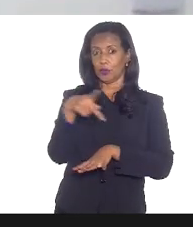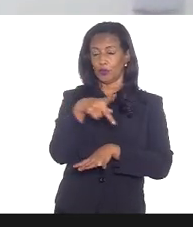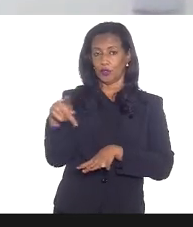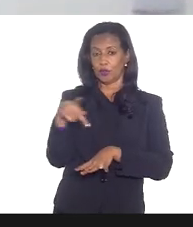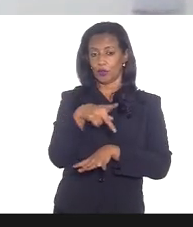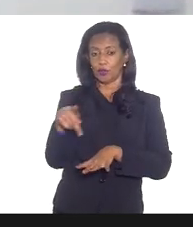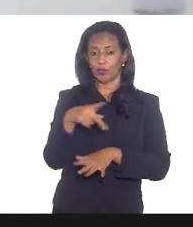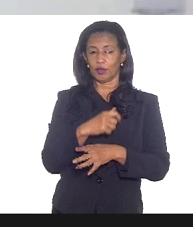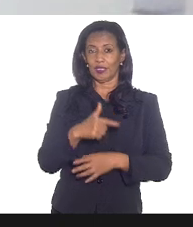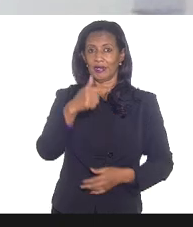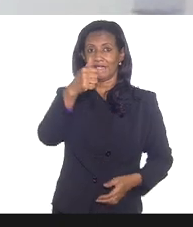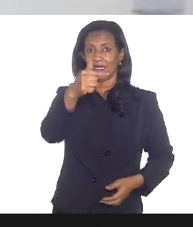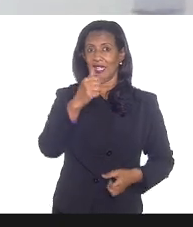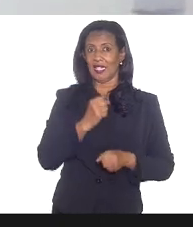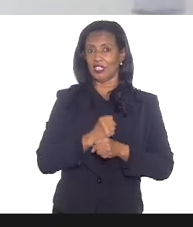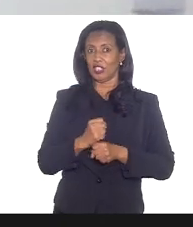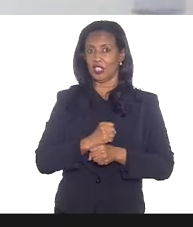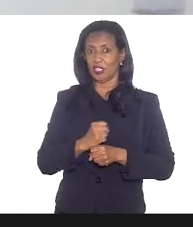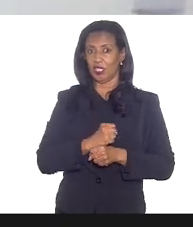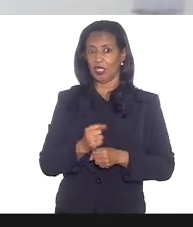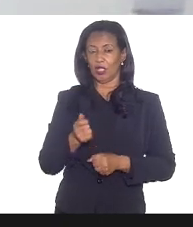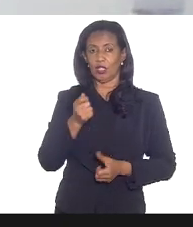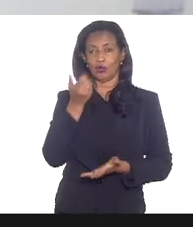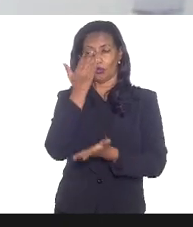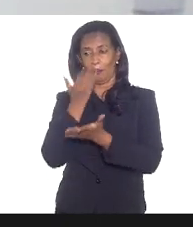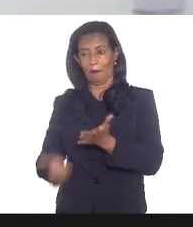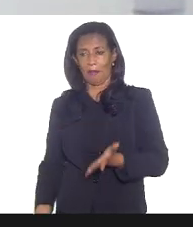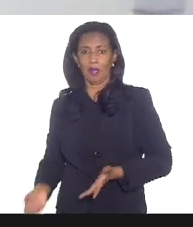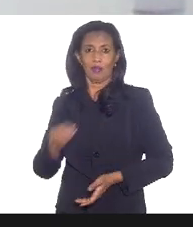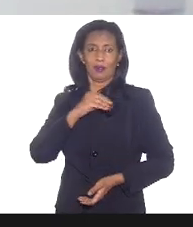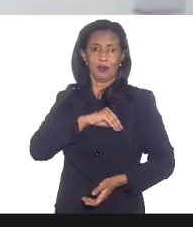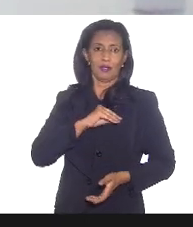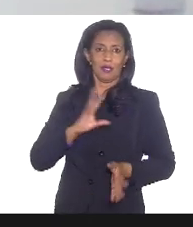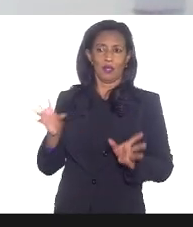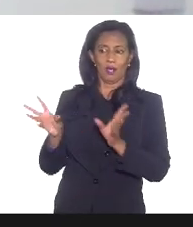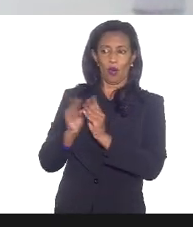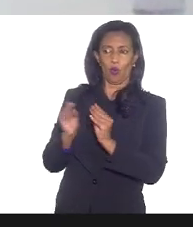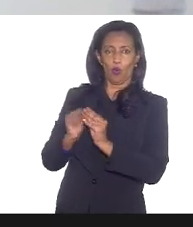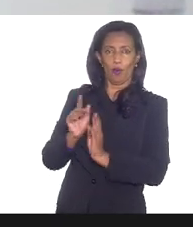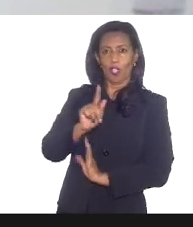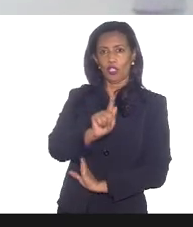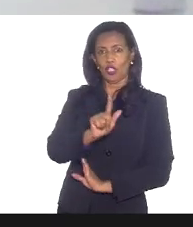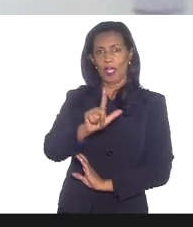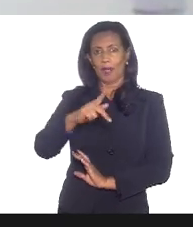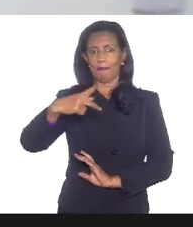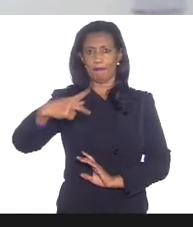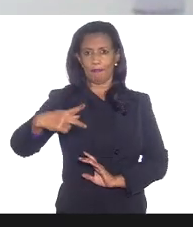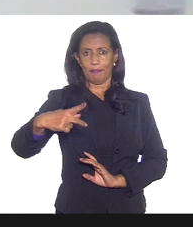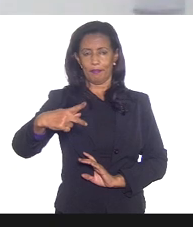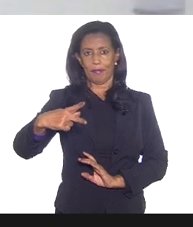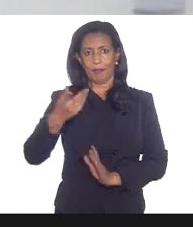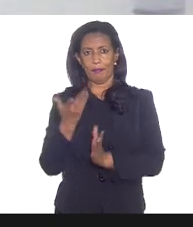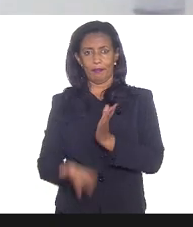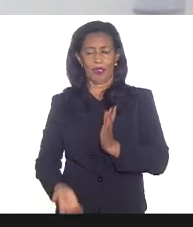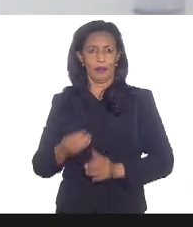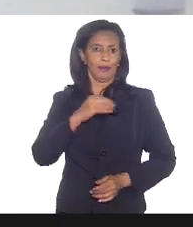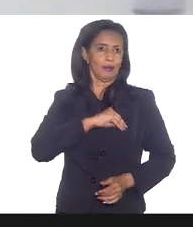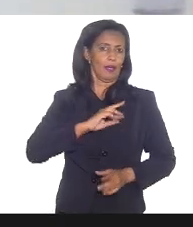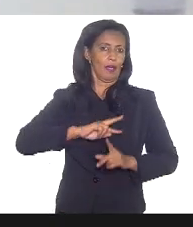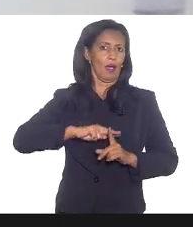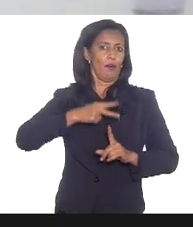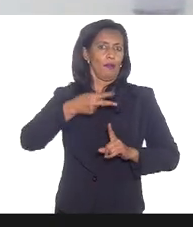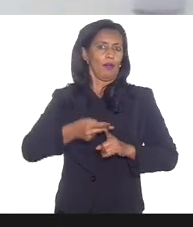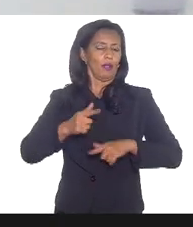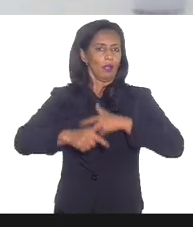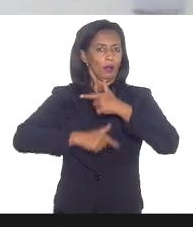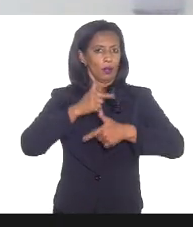estão há 7 anos sem recomposição de perdas, tendo que acumular GLPs para compensar a perda salarial, aumentar a carga